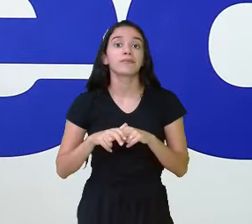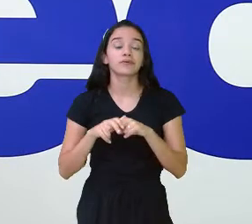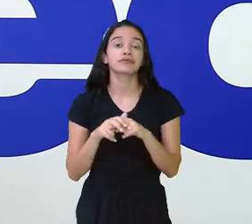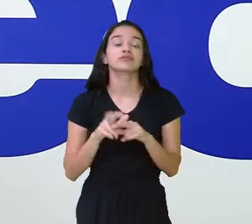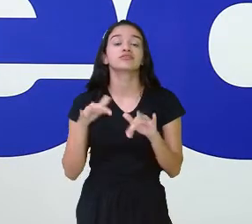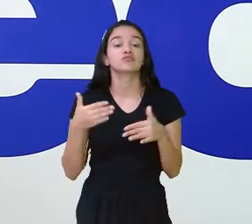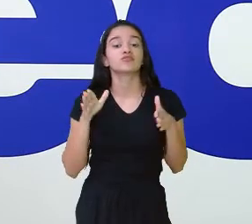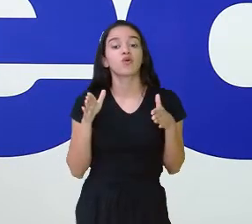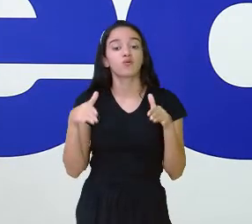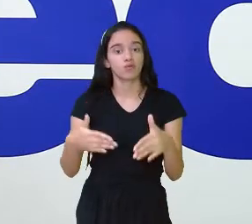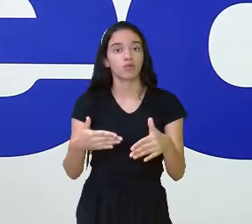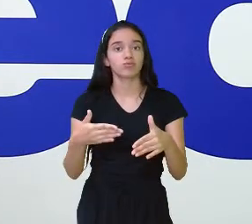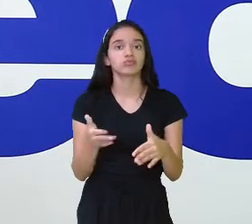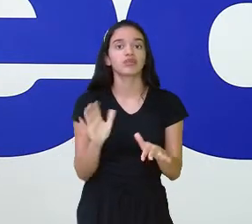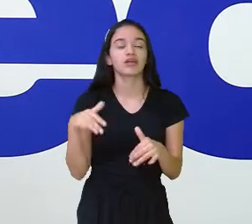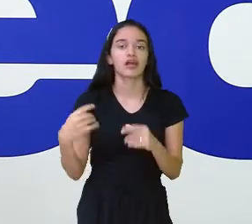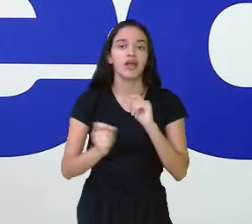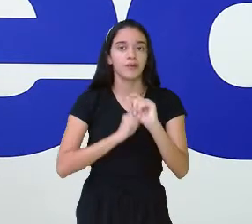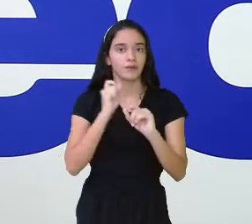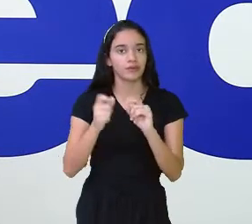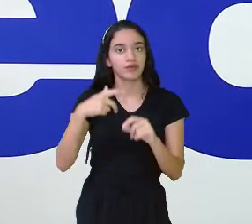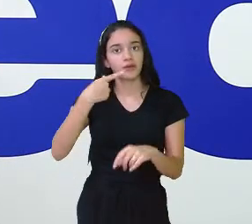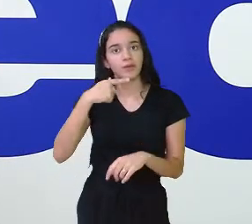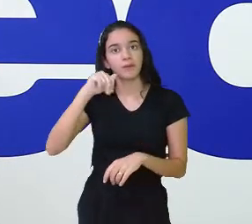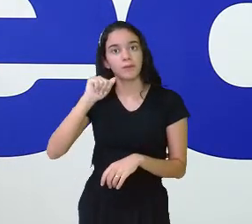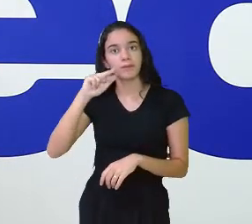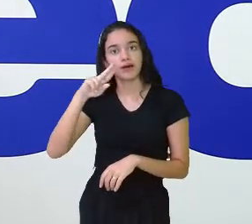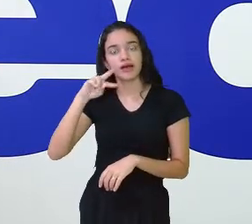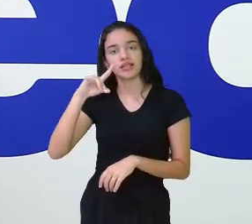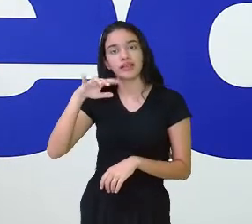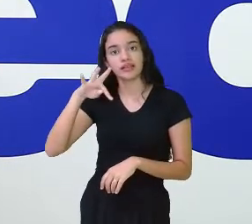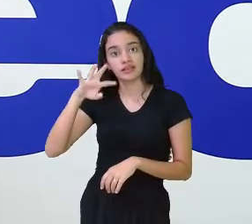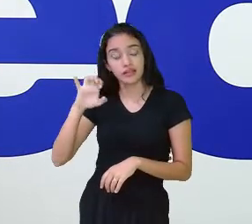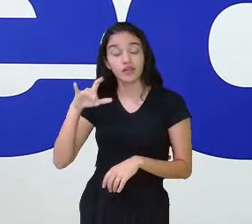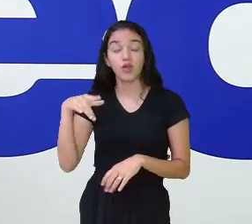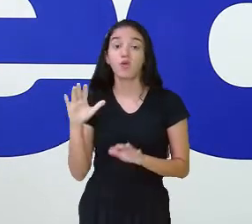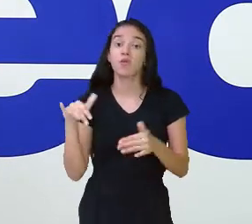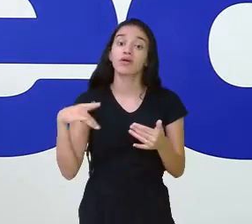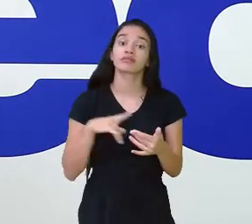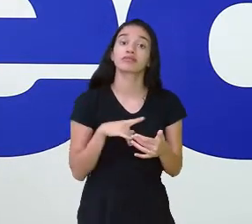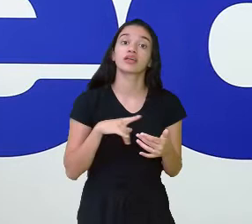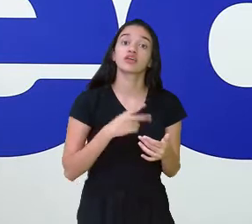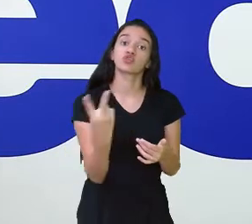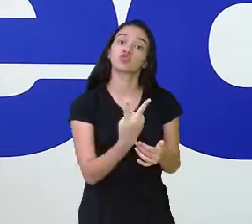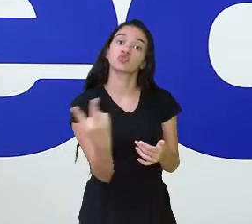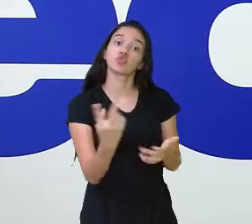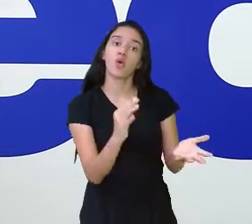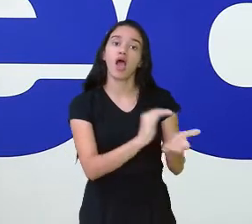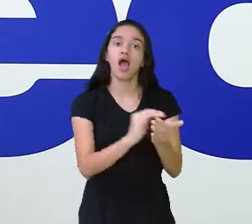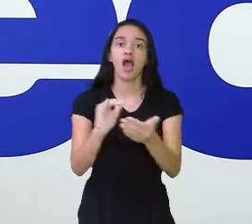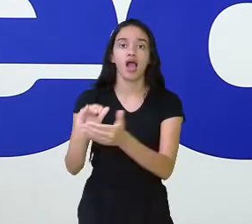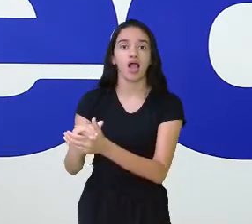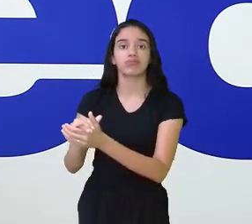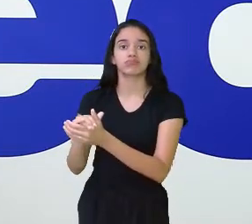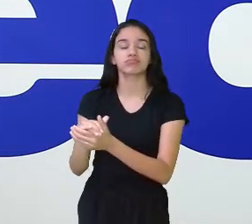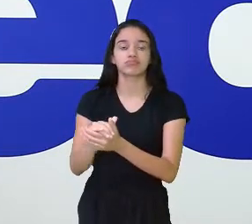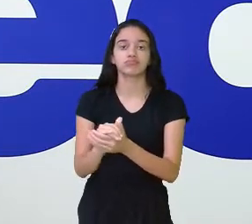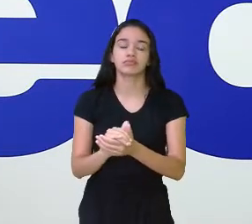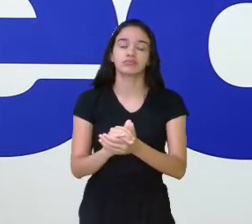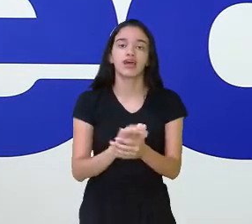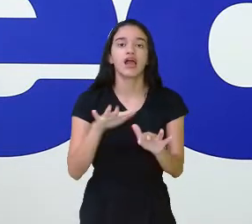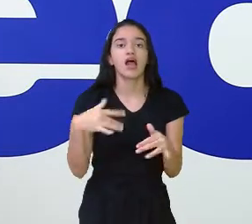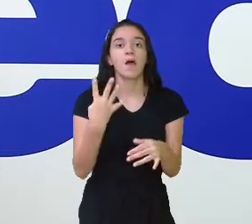ali, só foca neles, né? Então, é o par de deux. Quando existem dois casais, o pas de trois, né? O que são